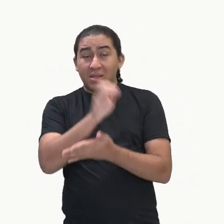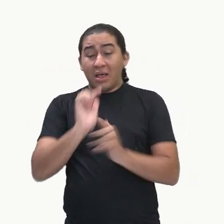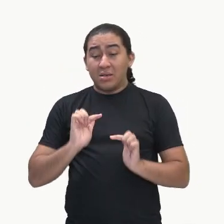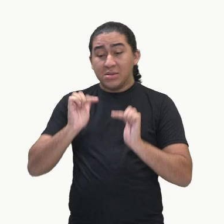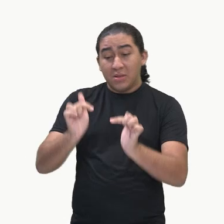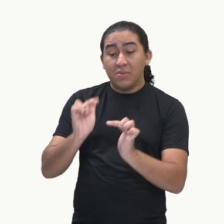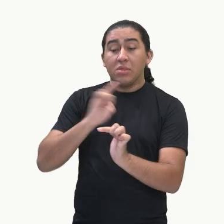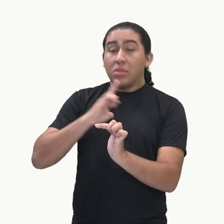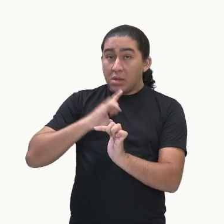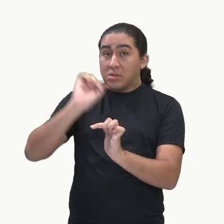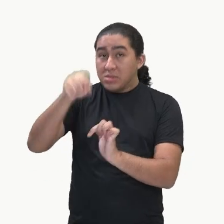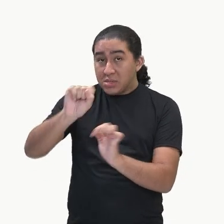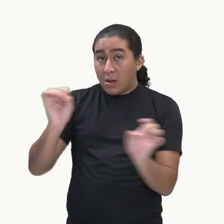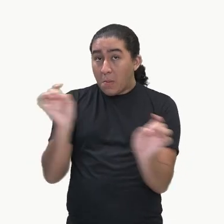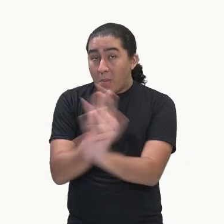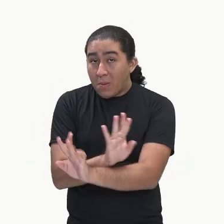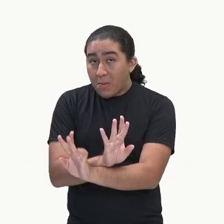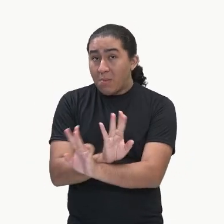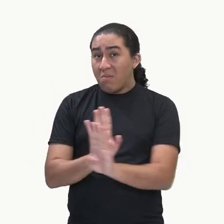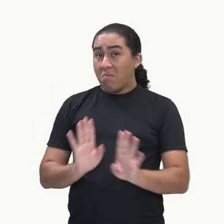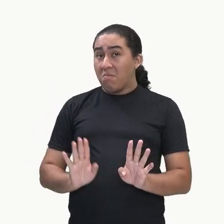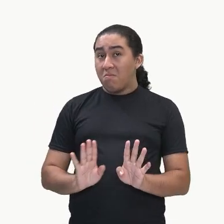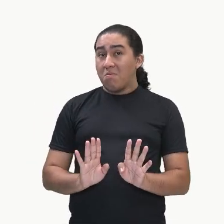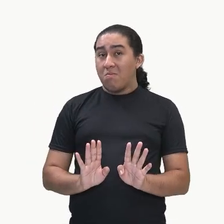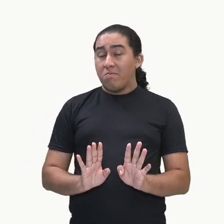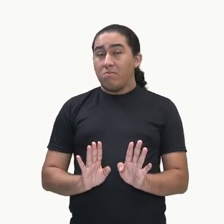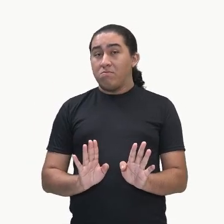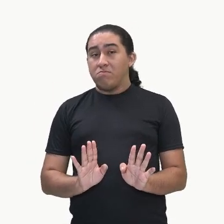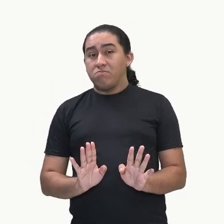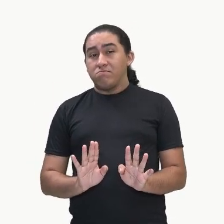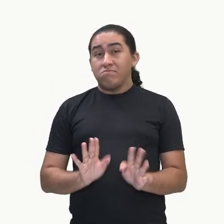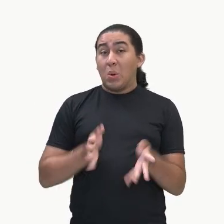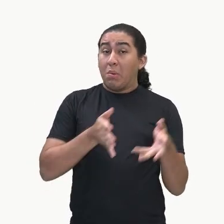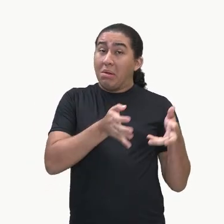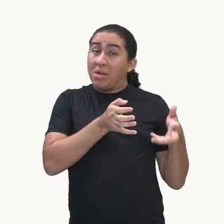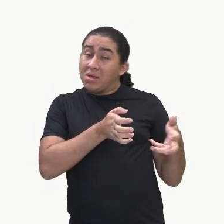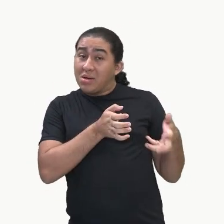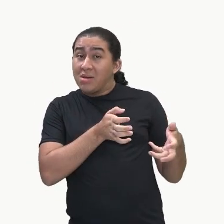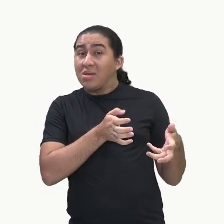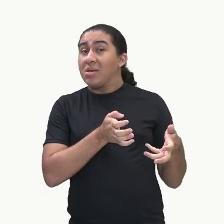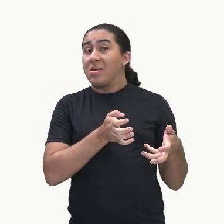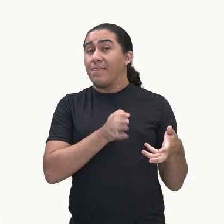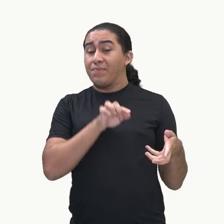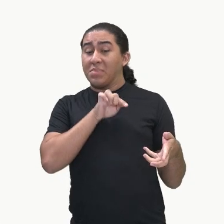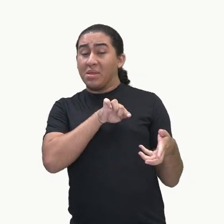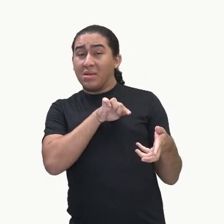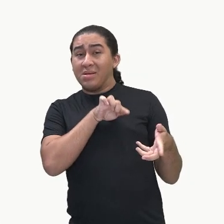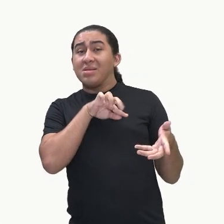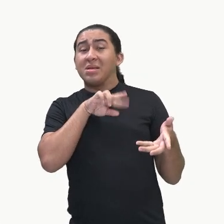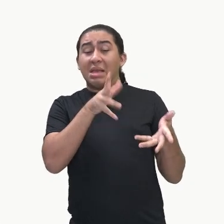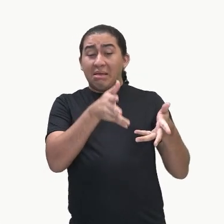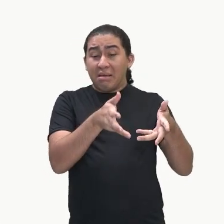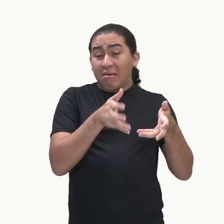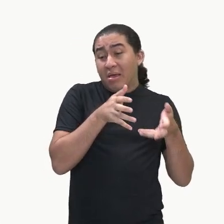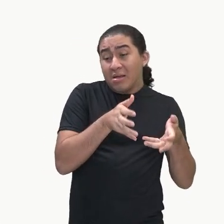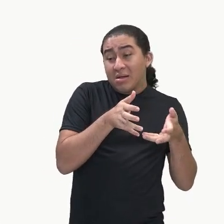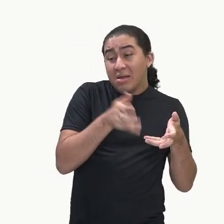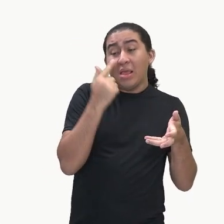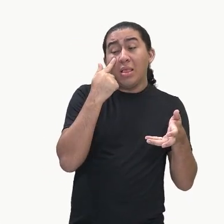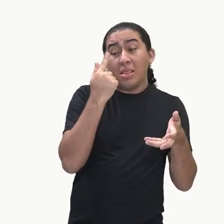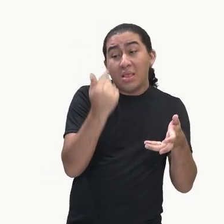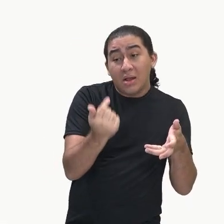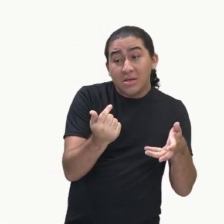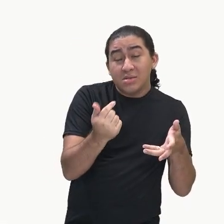será realizada? Eu queria, isso não significa que ela vai